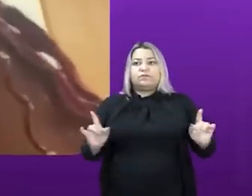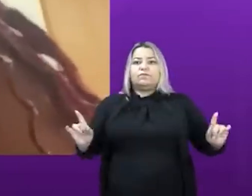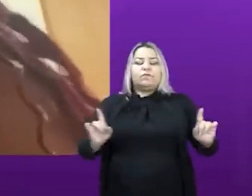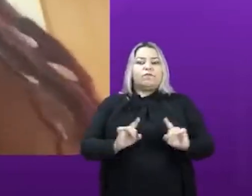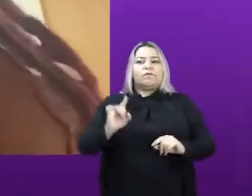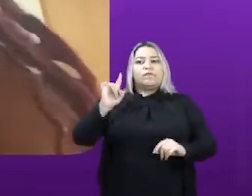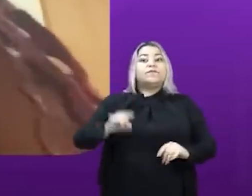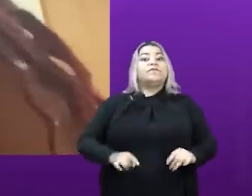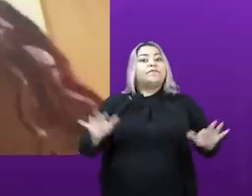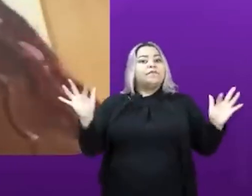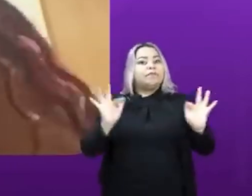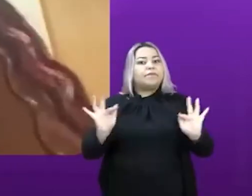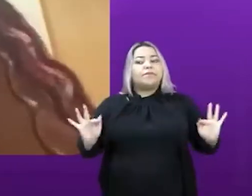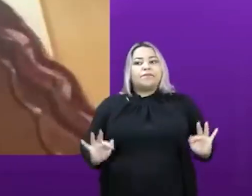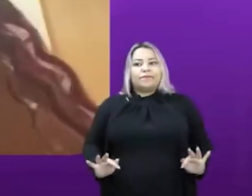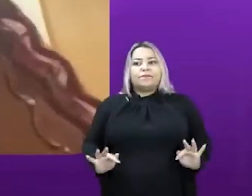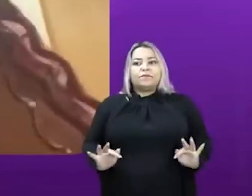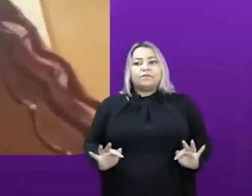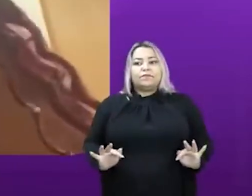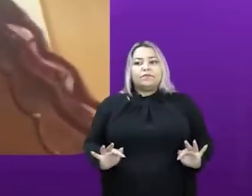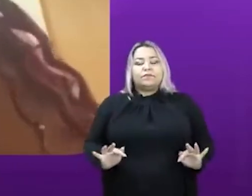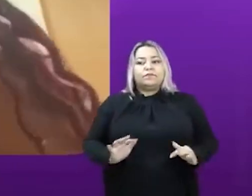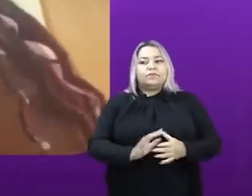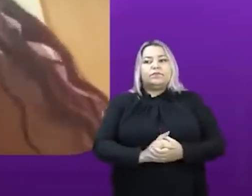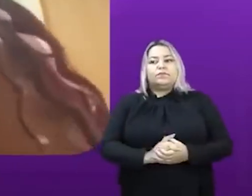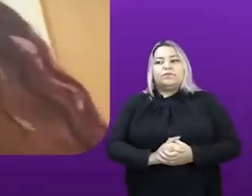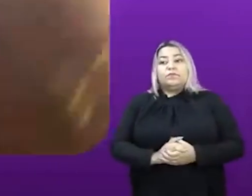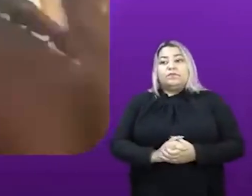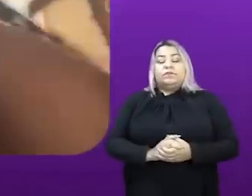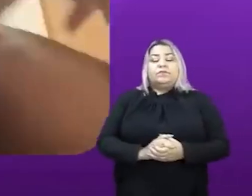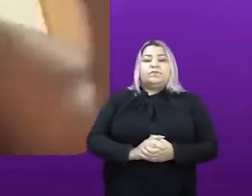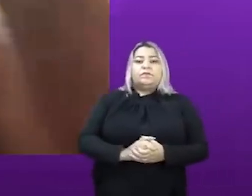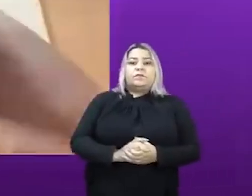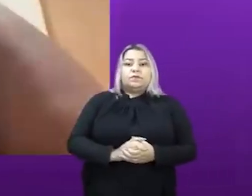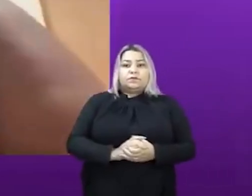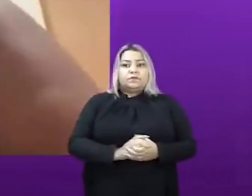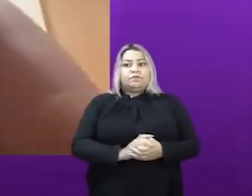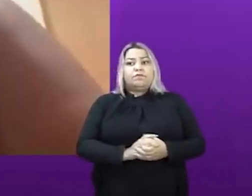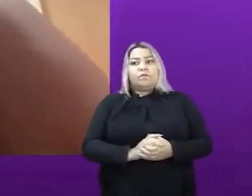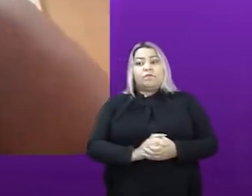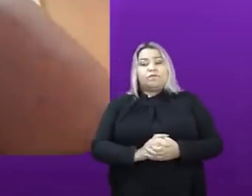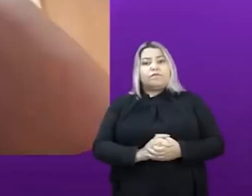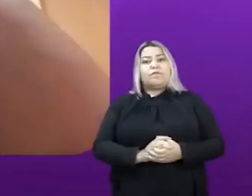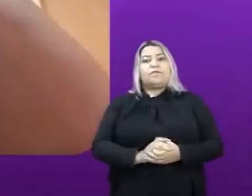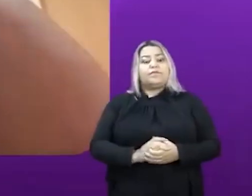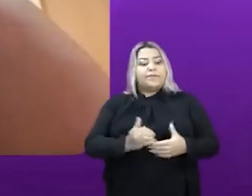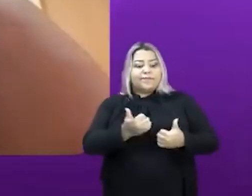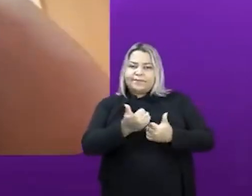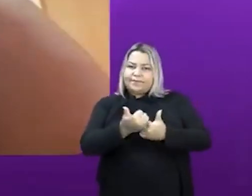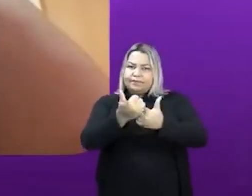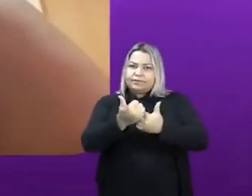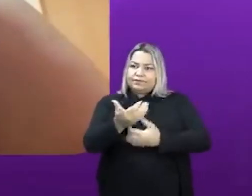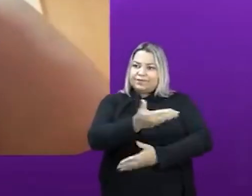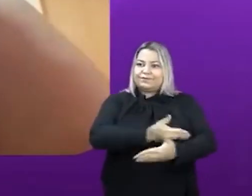de ser felizes, sabe? Assim, virou tipo uma rede de apoio uma